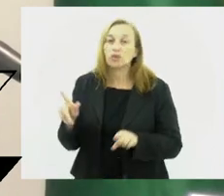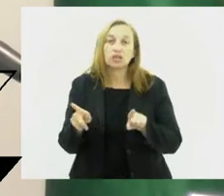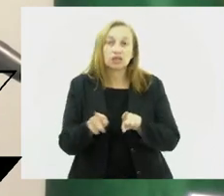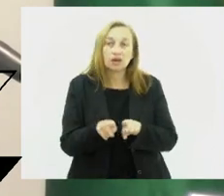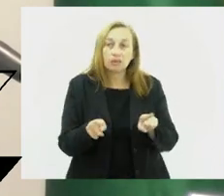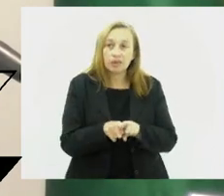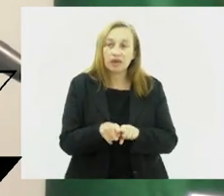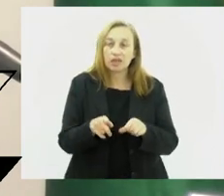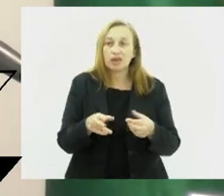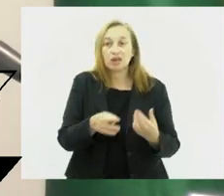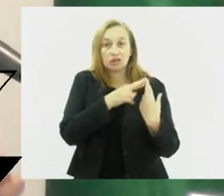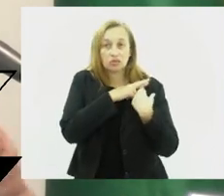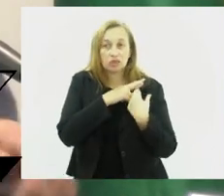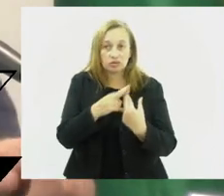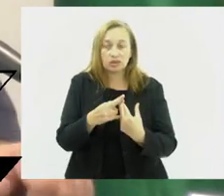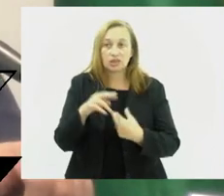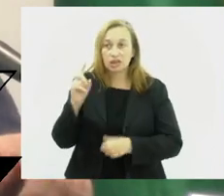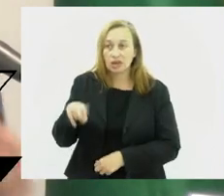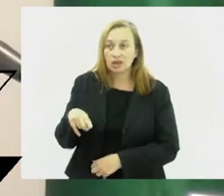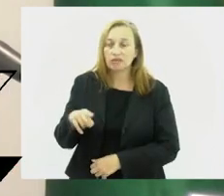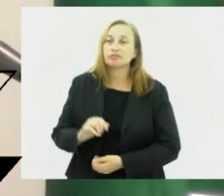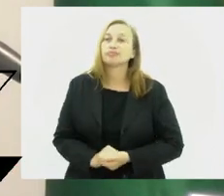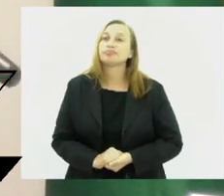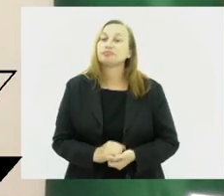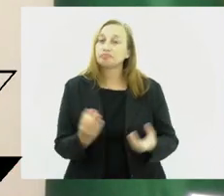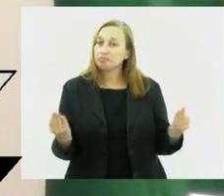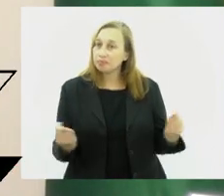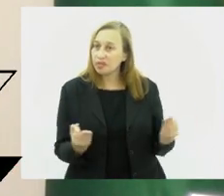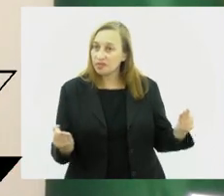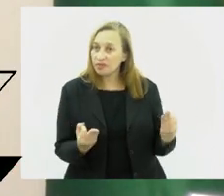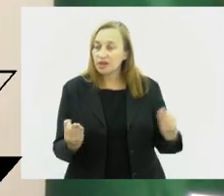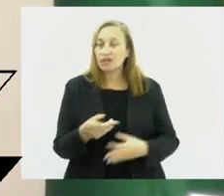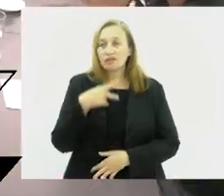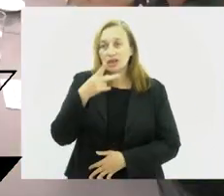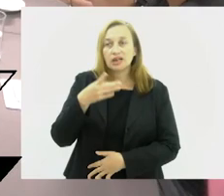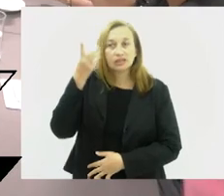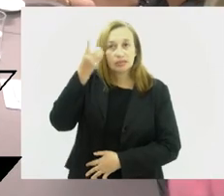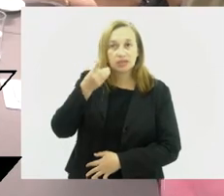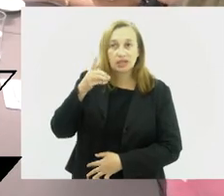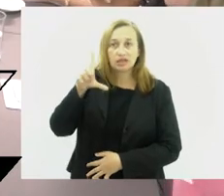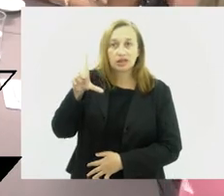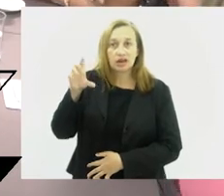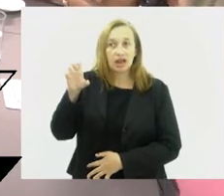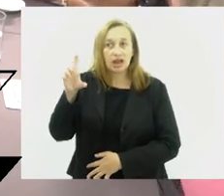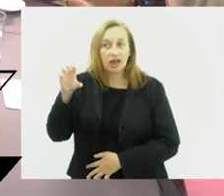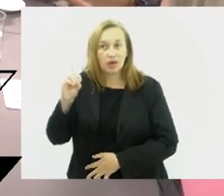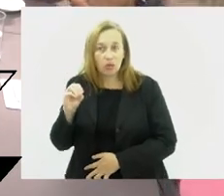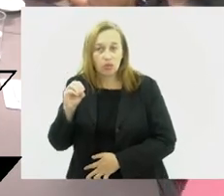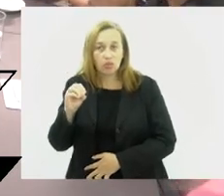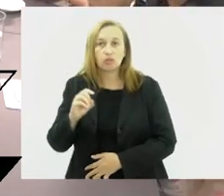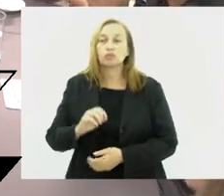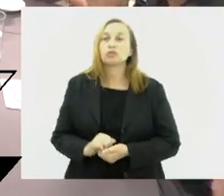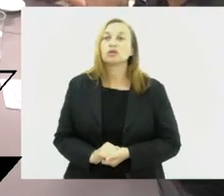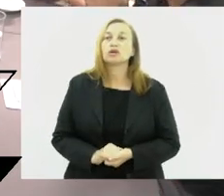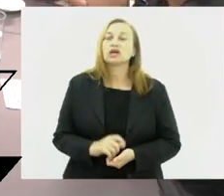também de responsabilidade. É isso. Perfeito. Muito bem falado, deputado Léo Vieira, dessas dicotomias. Mas, como